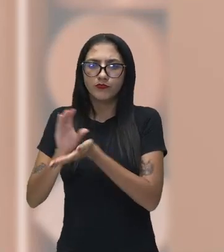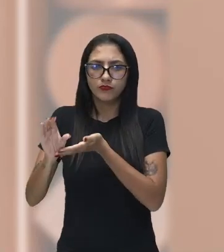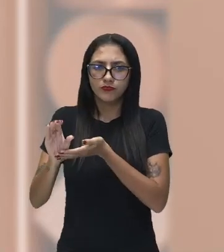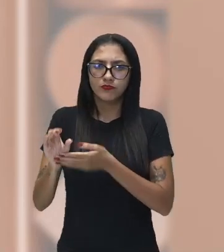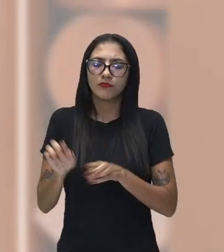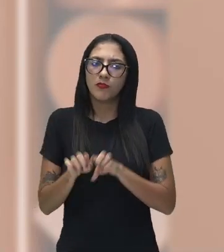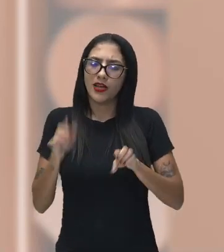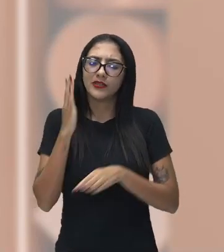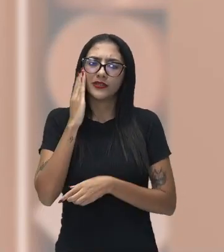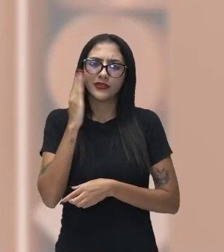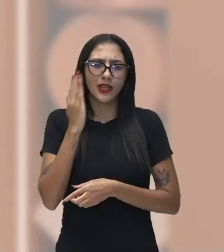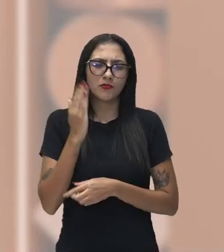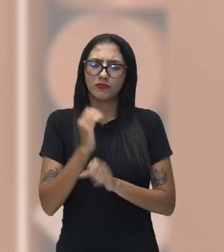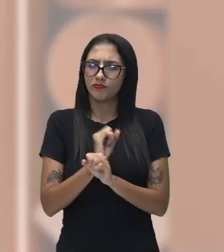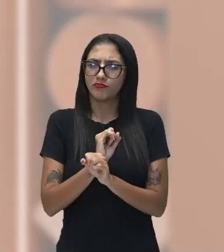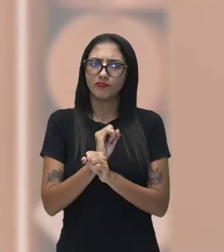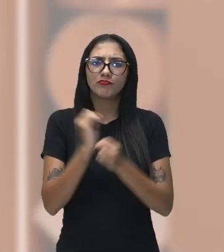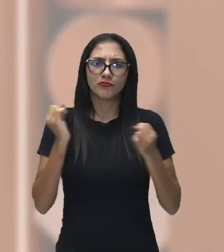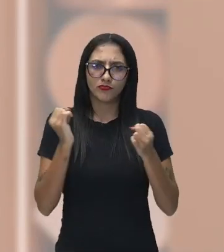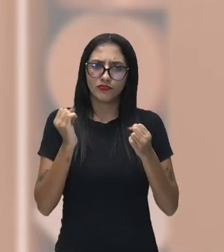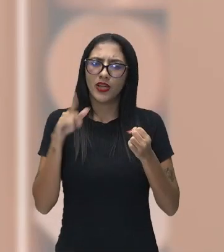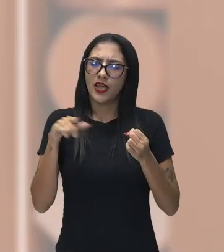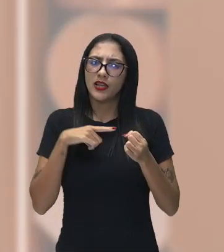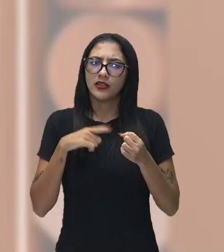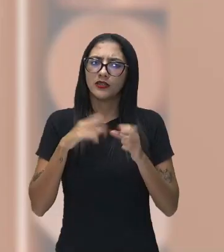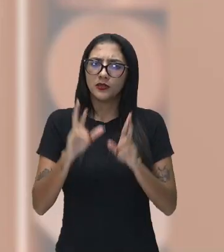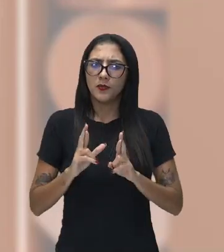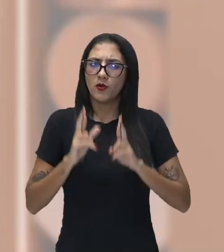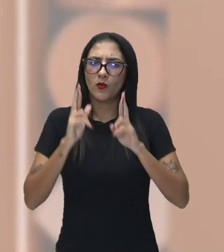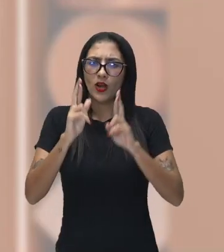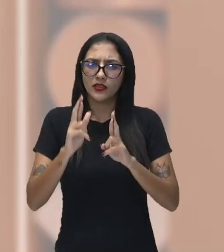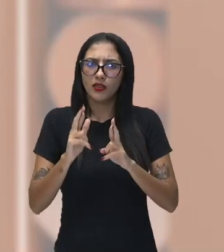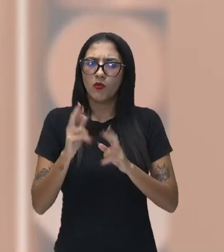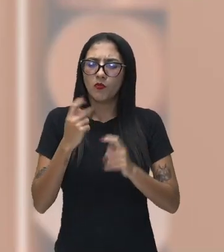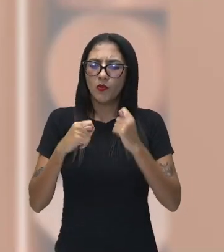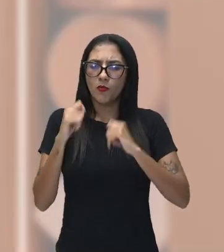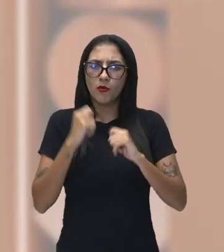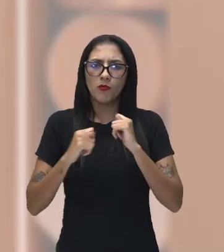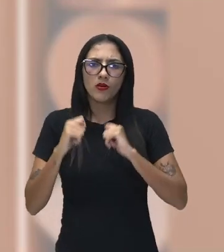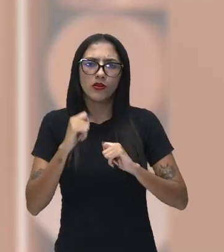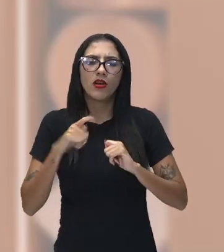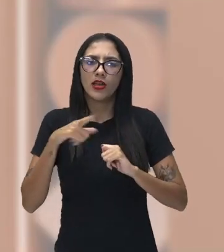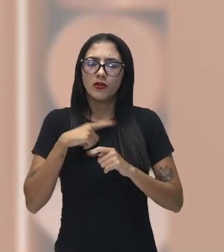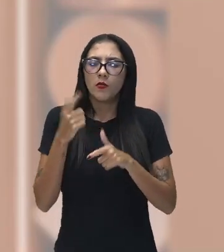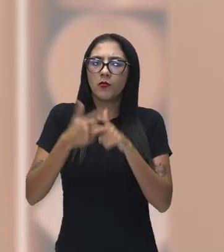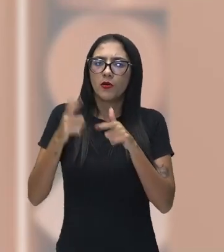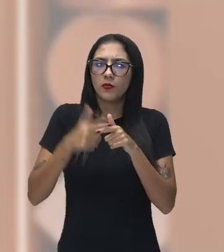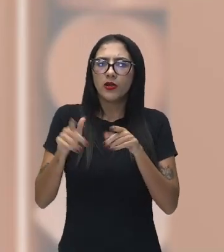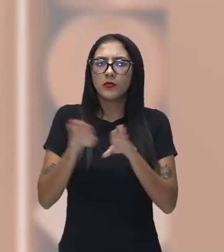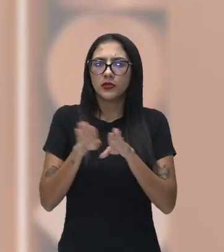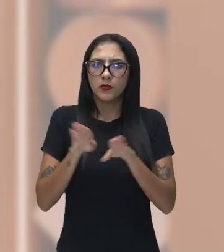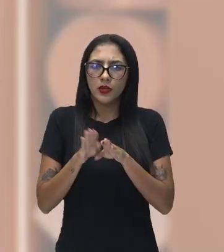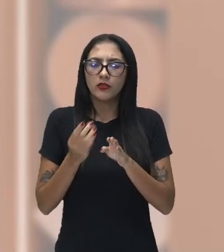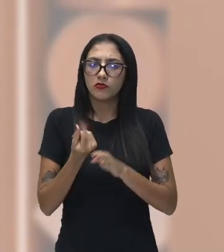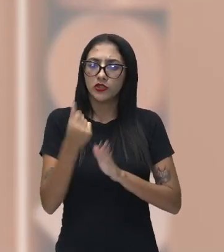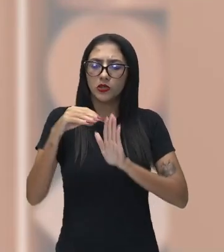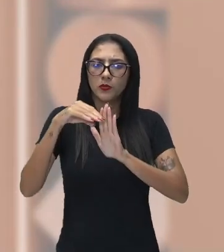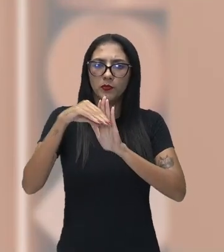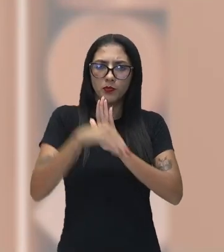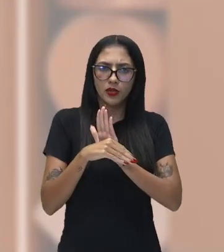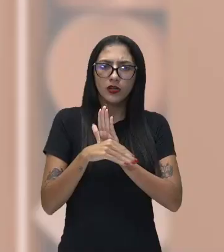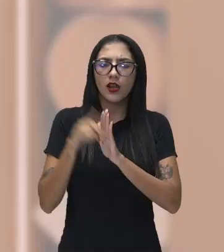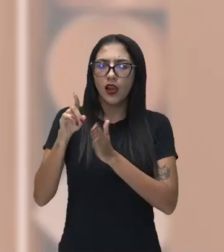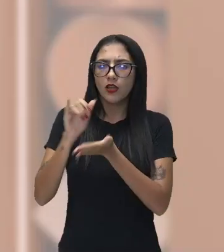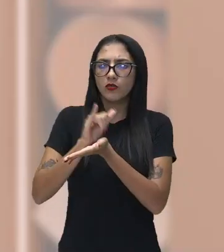já, isso não aconteceu, porque essa especulação financeira foi justamente um dos motivos que levou à quebra da Bolsa de Valores